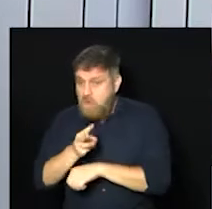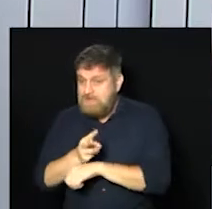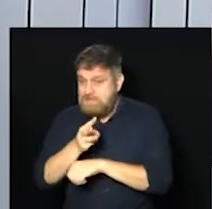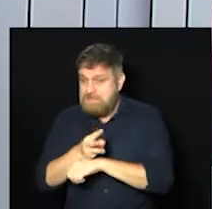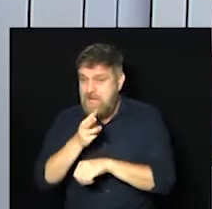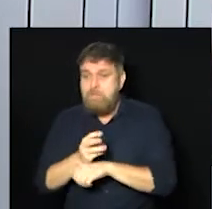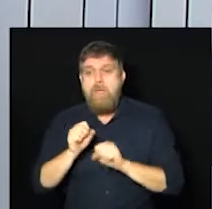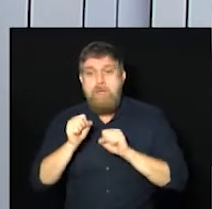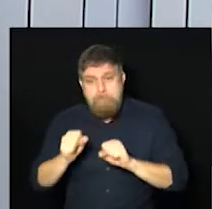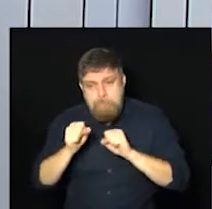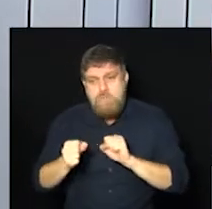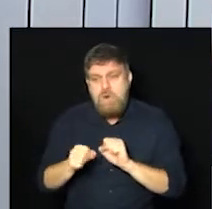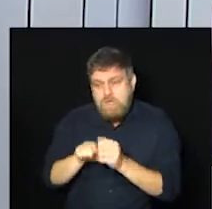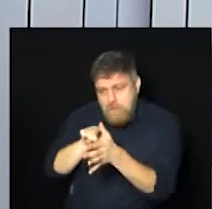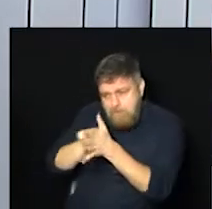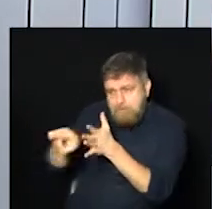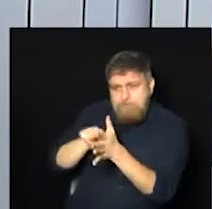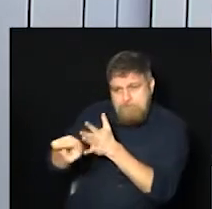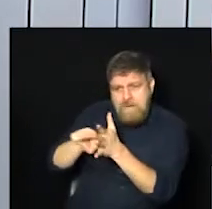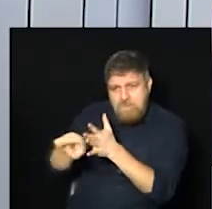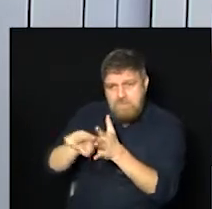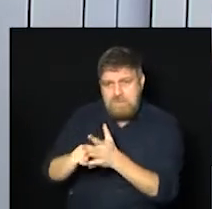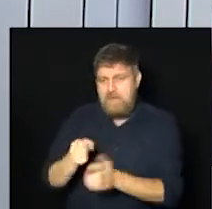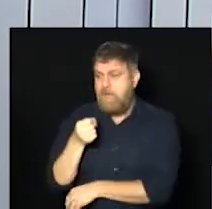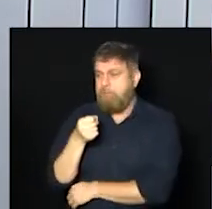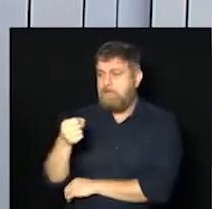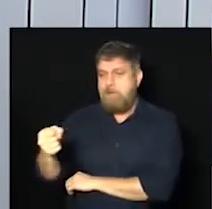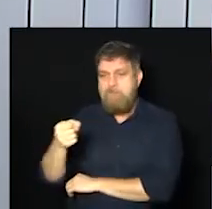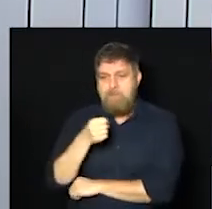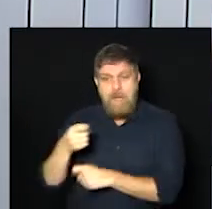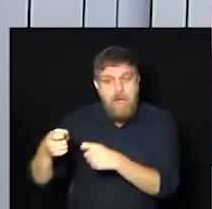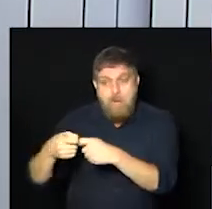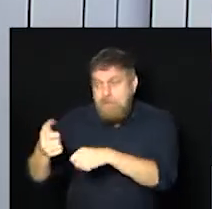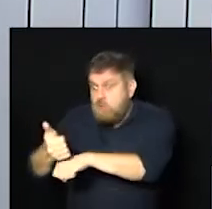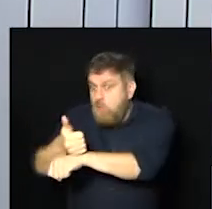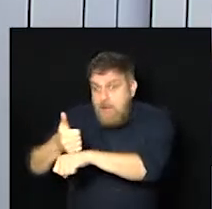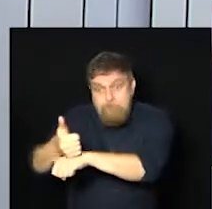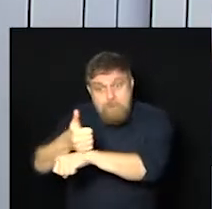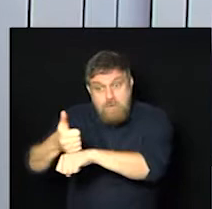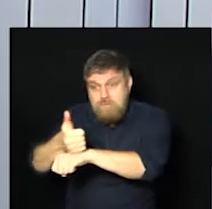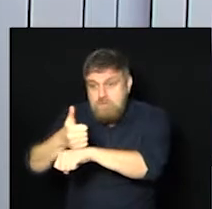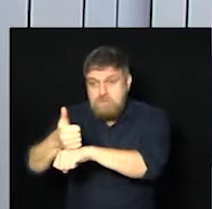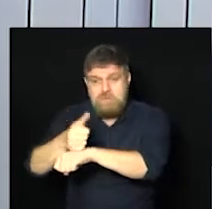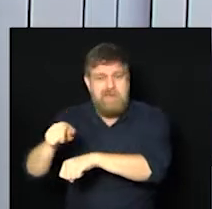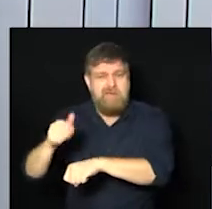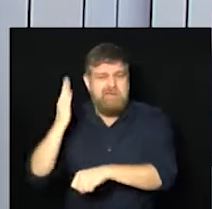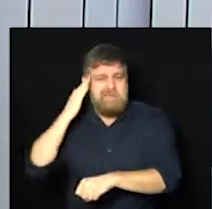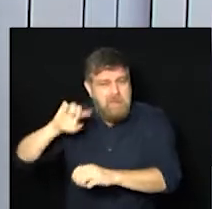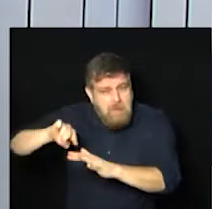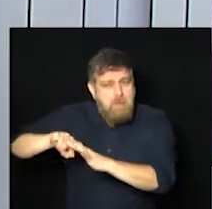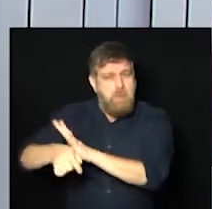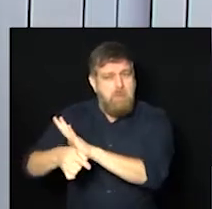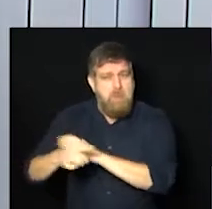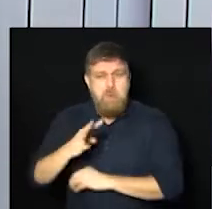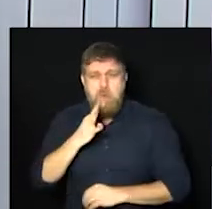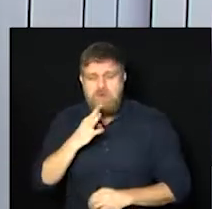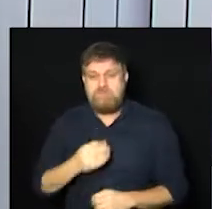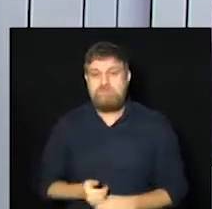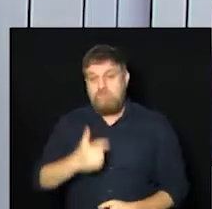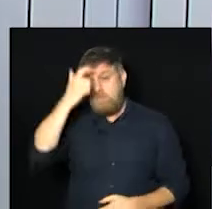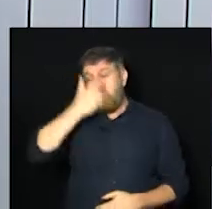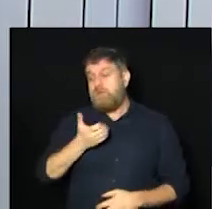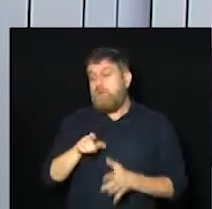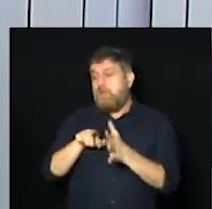97829-3776. Mande a sua pergunta que nós estamos entrevistando um especialista. André, minha questão é a seguinte. Caso apareça